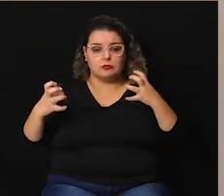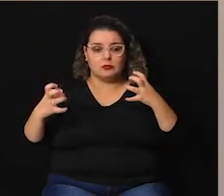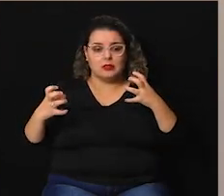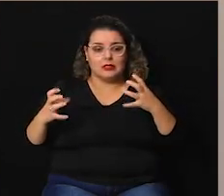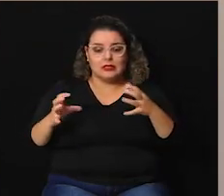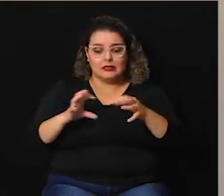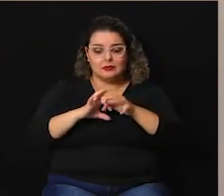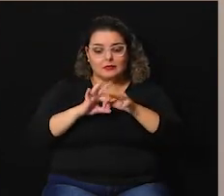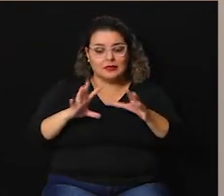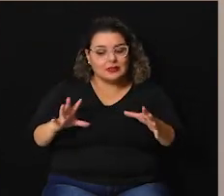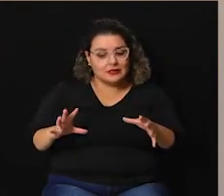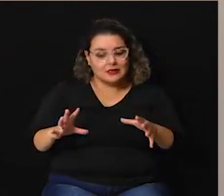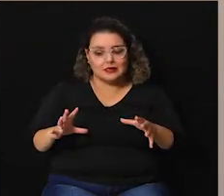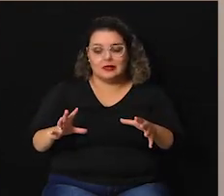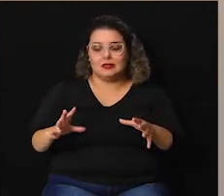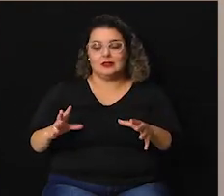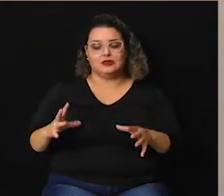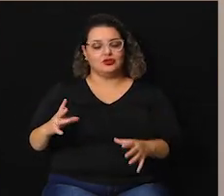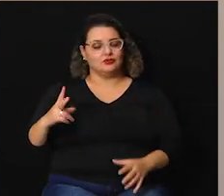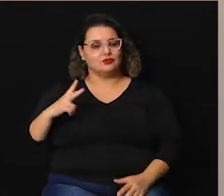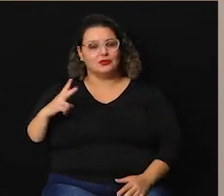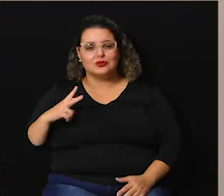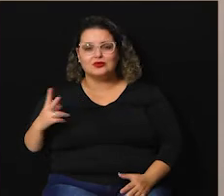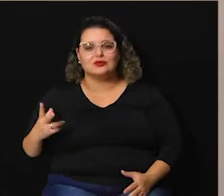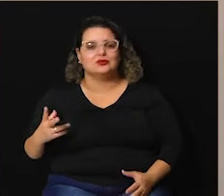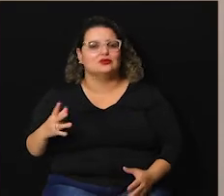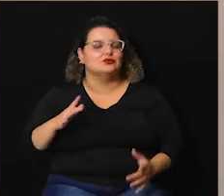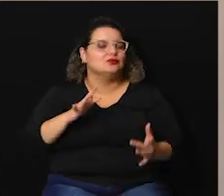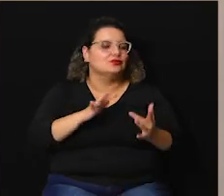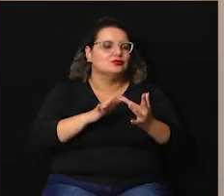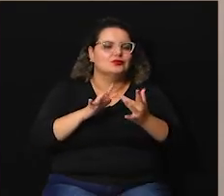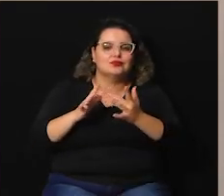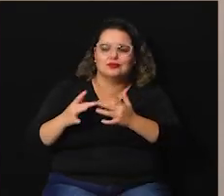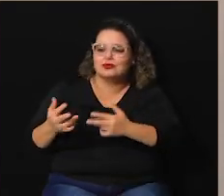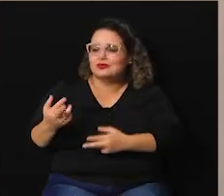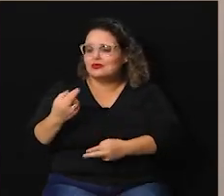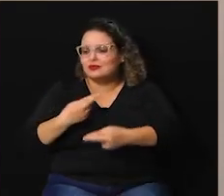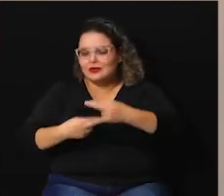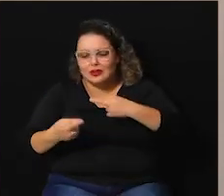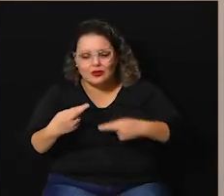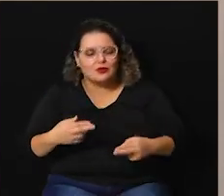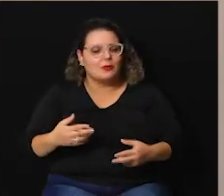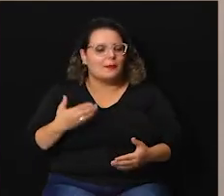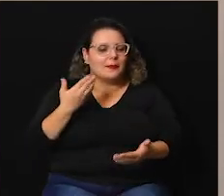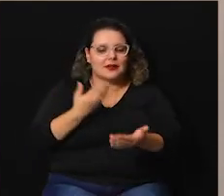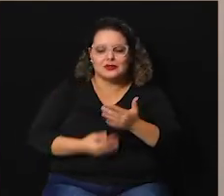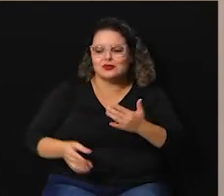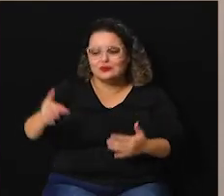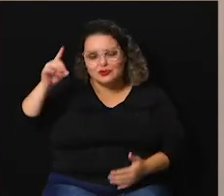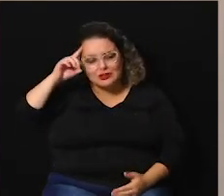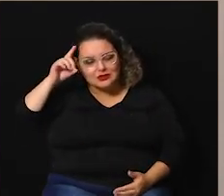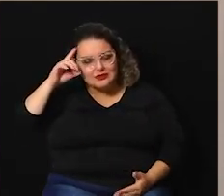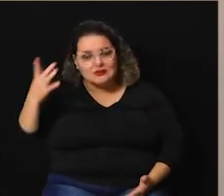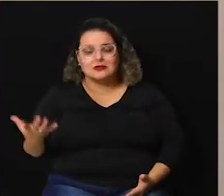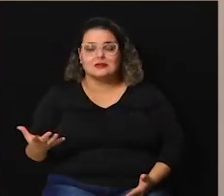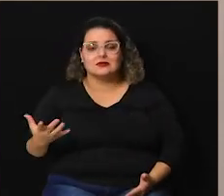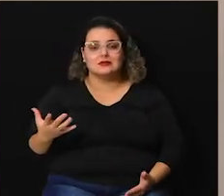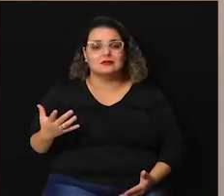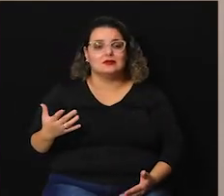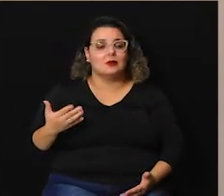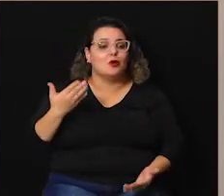privação social, pela privação afetiva, dos encontros, eu perdi a minha rotina, eu perdi a